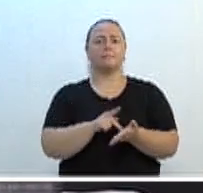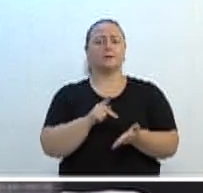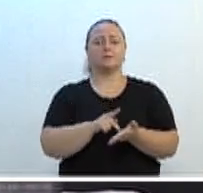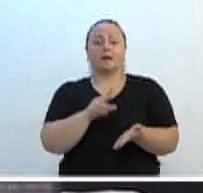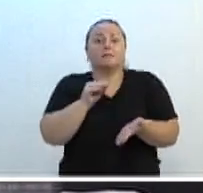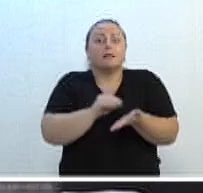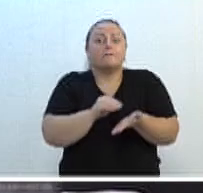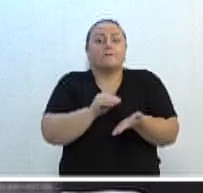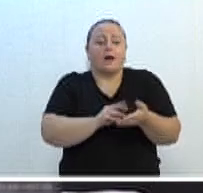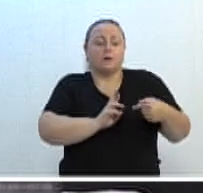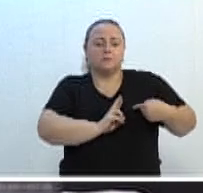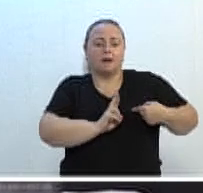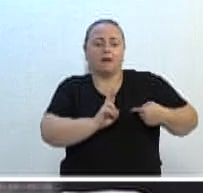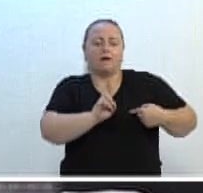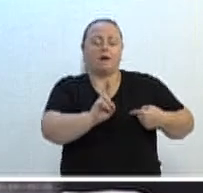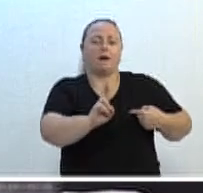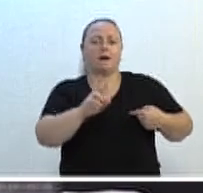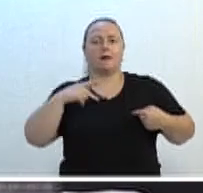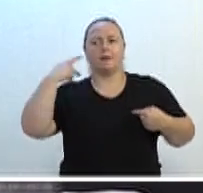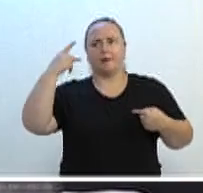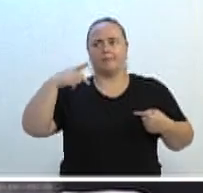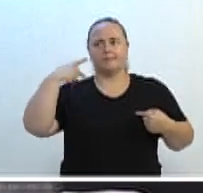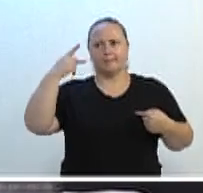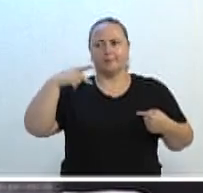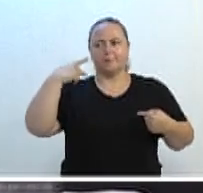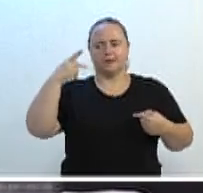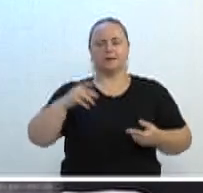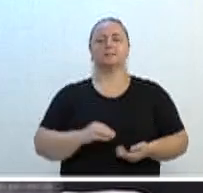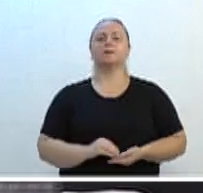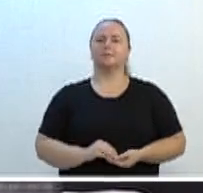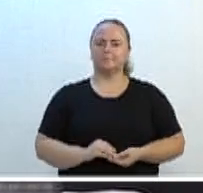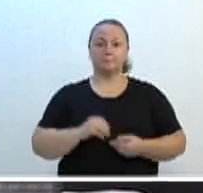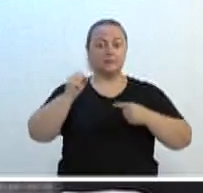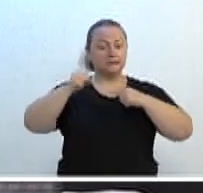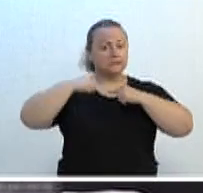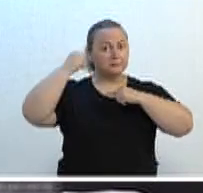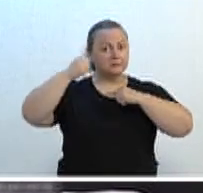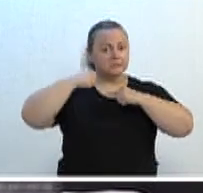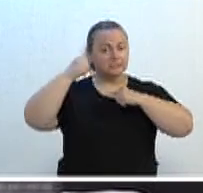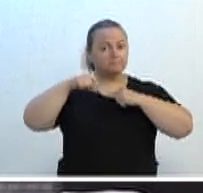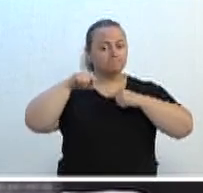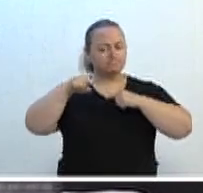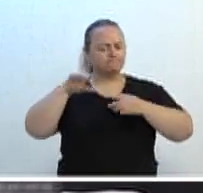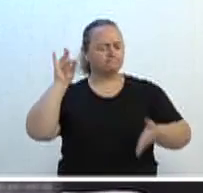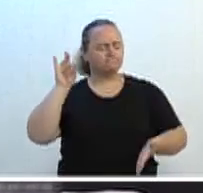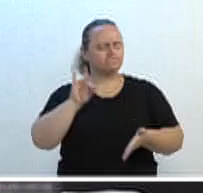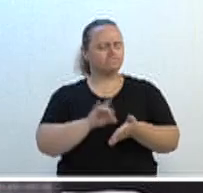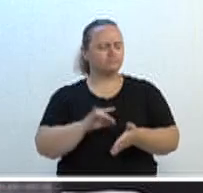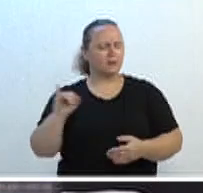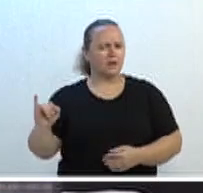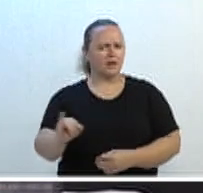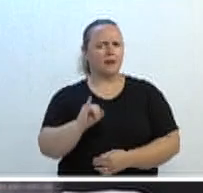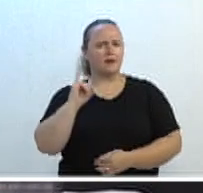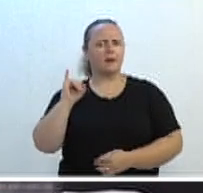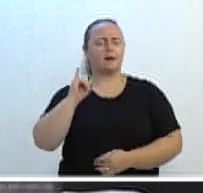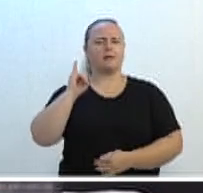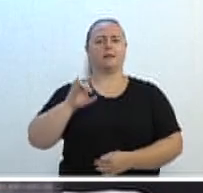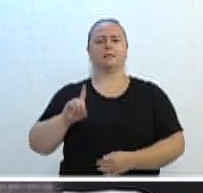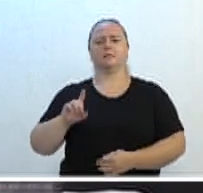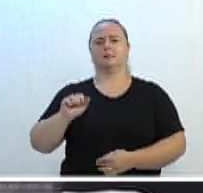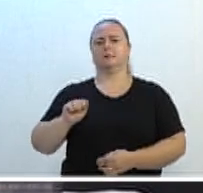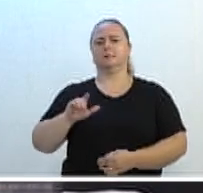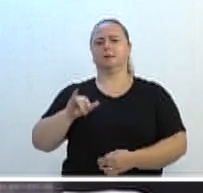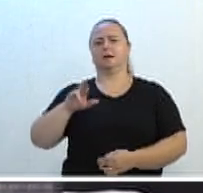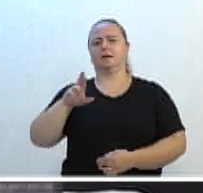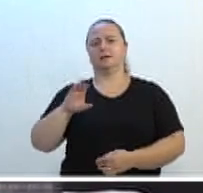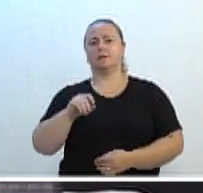representação política. Então, o ex-senador teve um papel muito importante dessas ações que estão acontecendo no Grande Garcia.